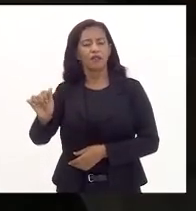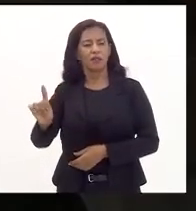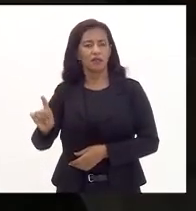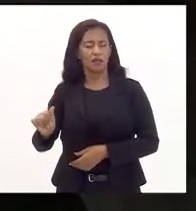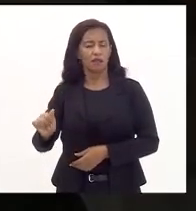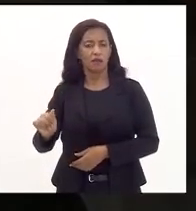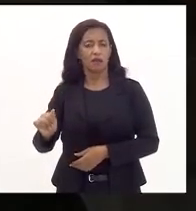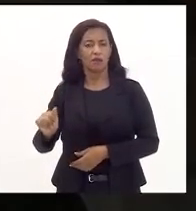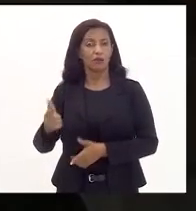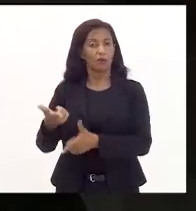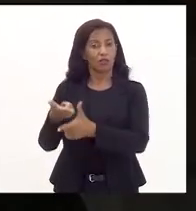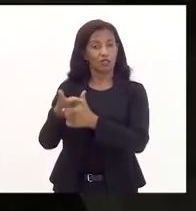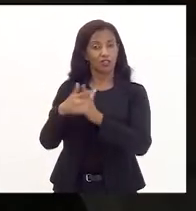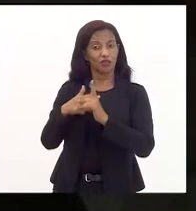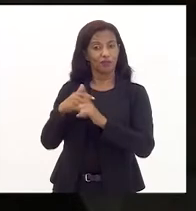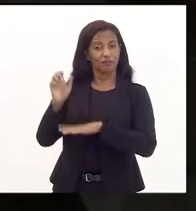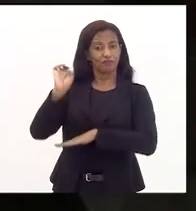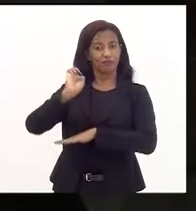pública estadual